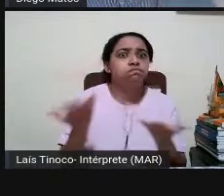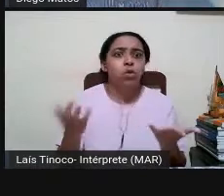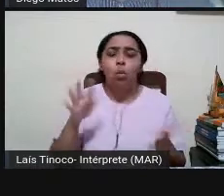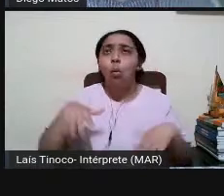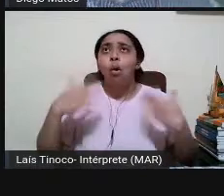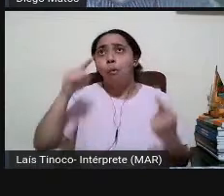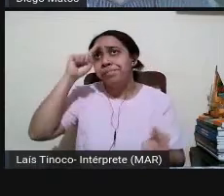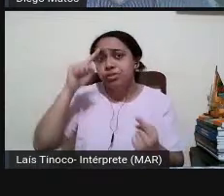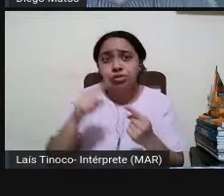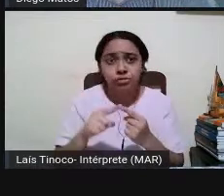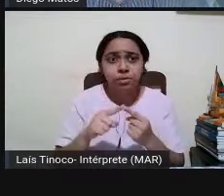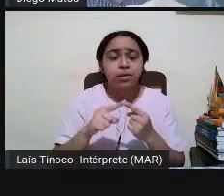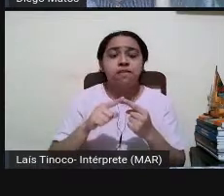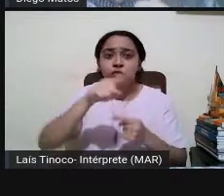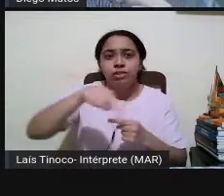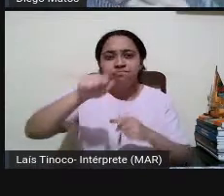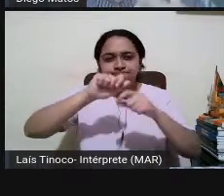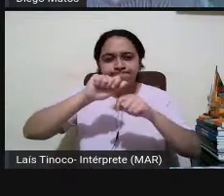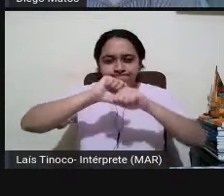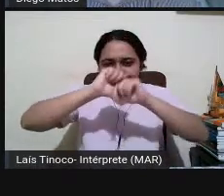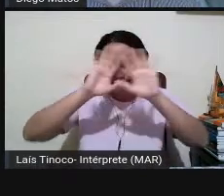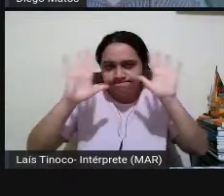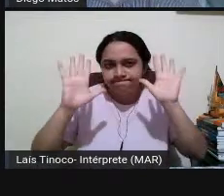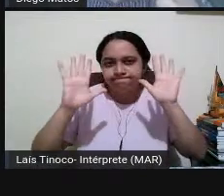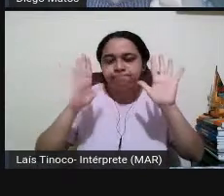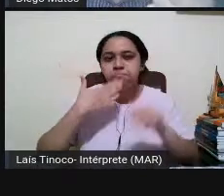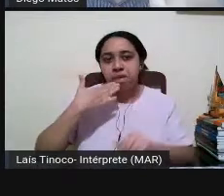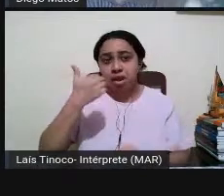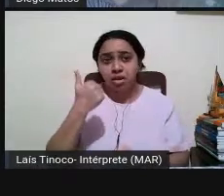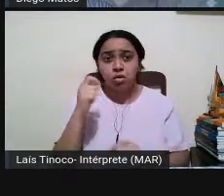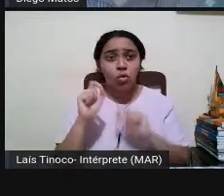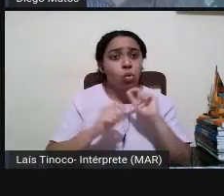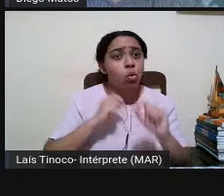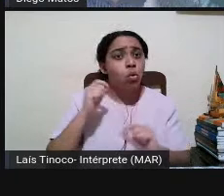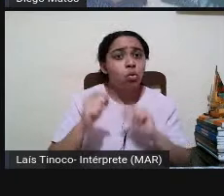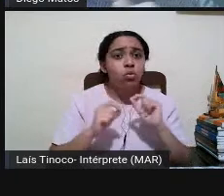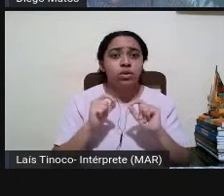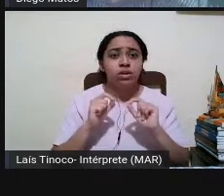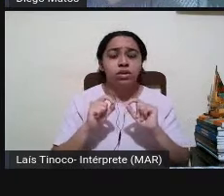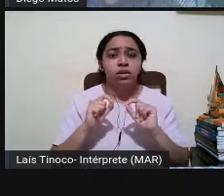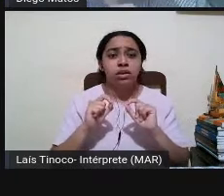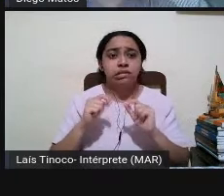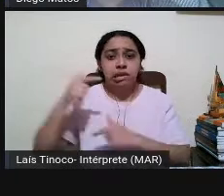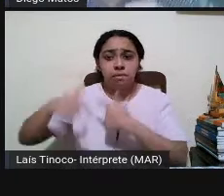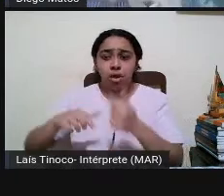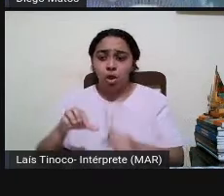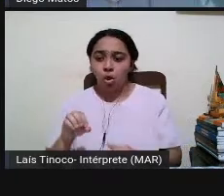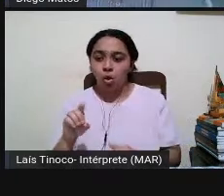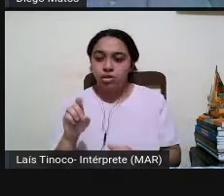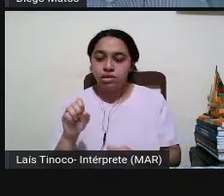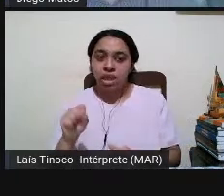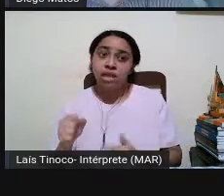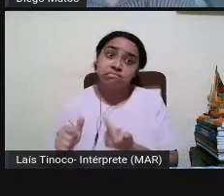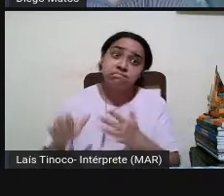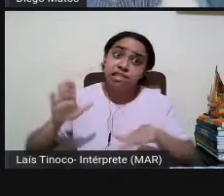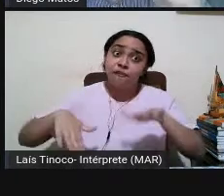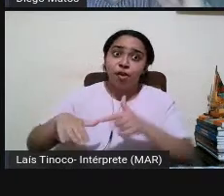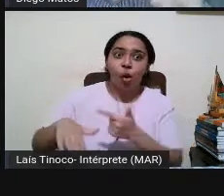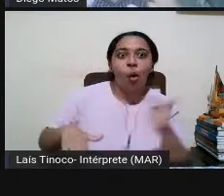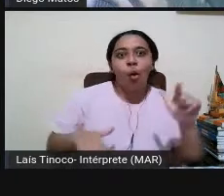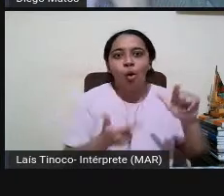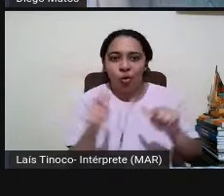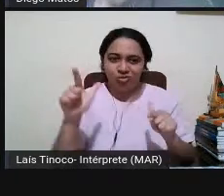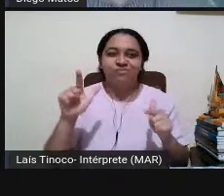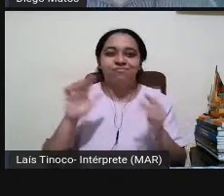melhor ir mostrar para vocês como é que a gente pode trabalhar esse é o DS e também Talvez os outros mas antes de a gente começar